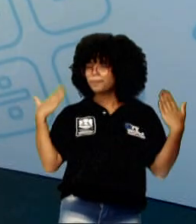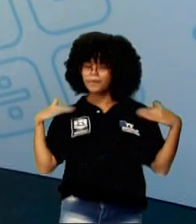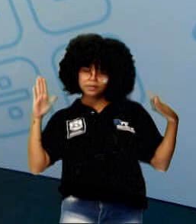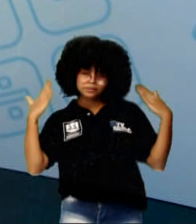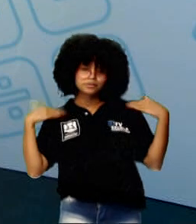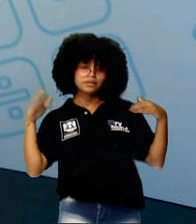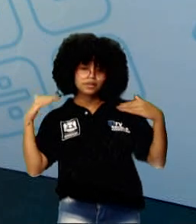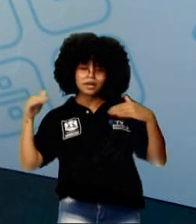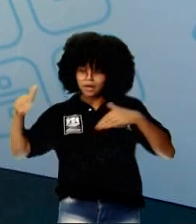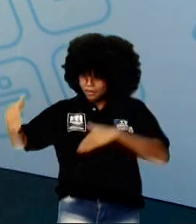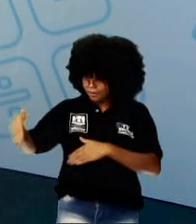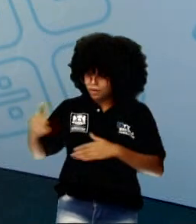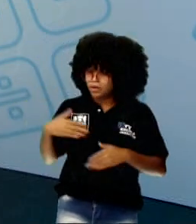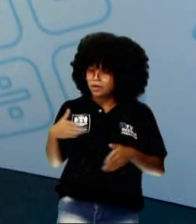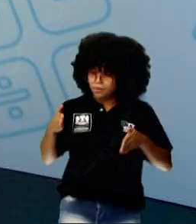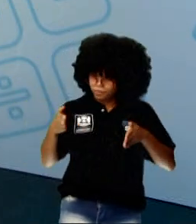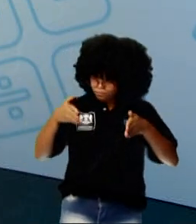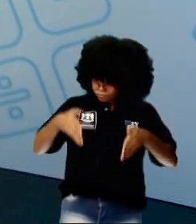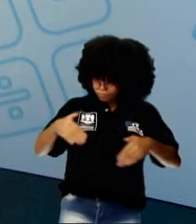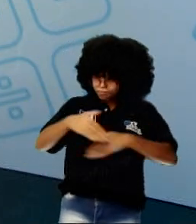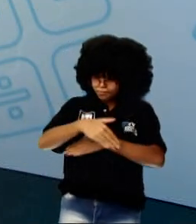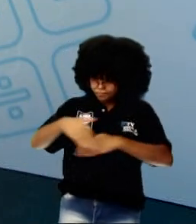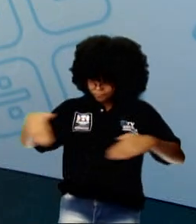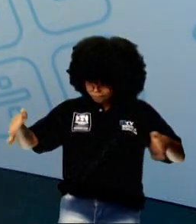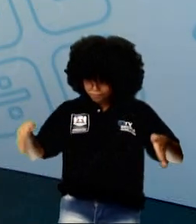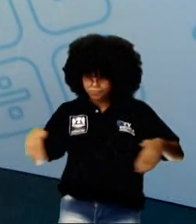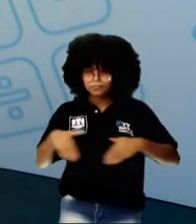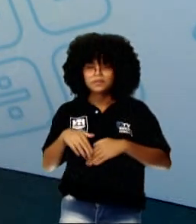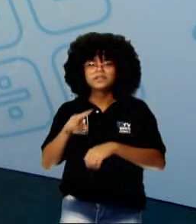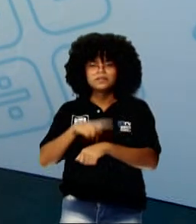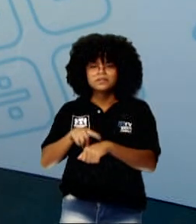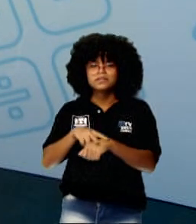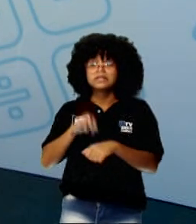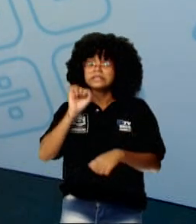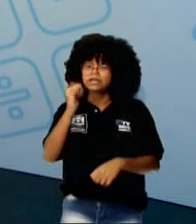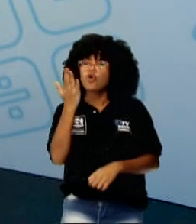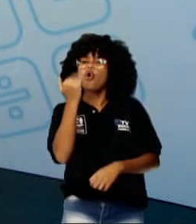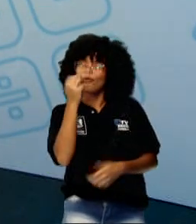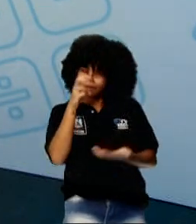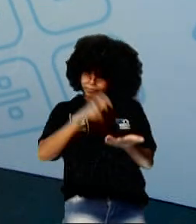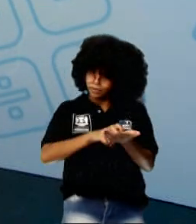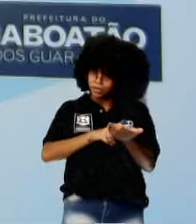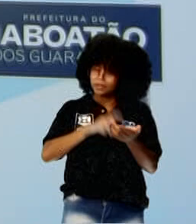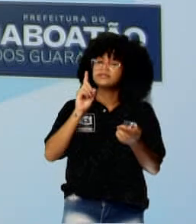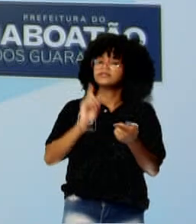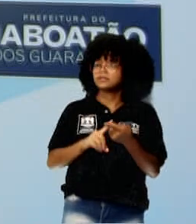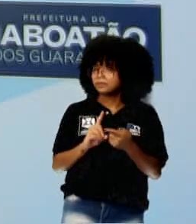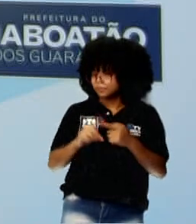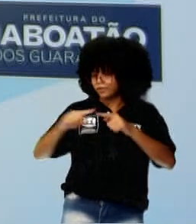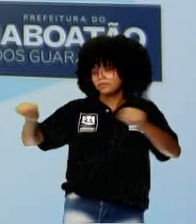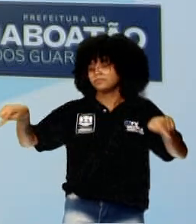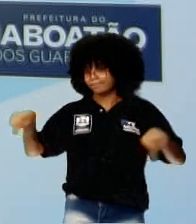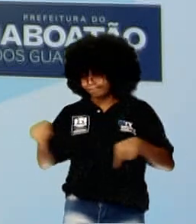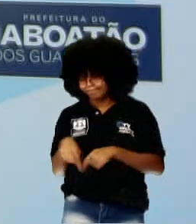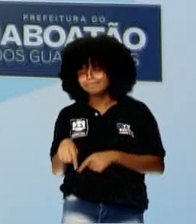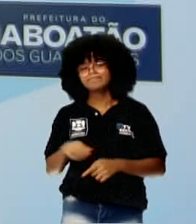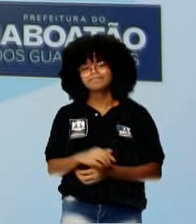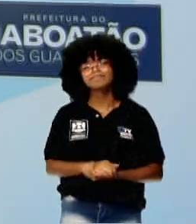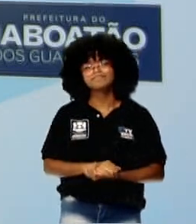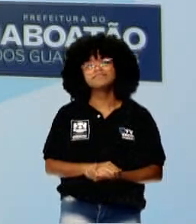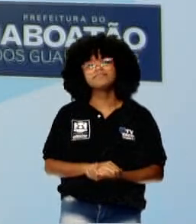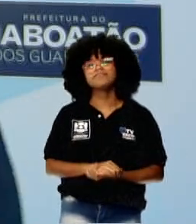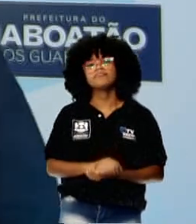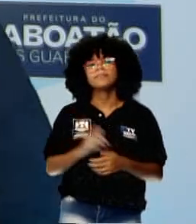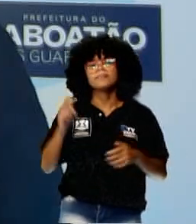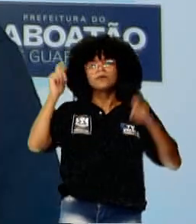manhã, vinham os seus criados com o caixão. Ia fazer sua refeição da manhã, vinham seus criados com o caixão. O